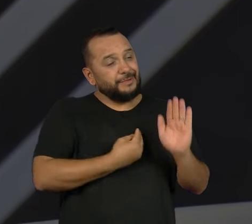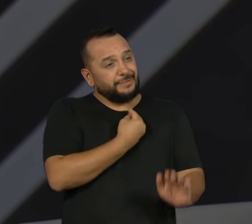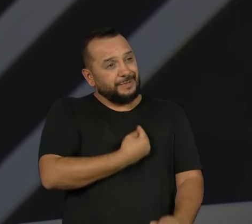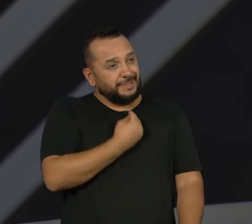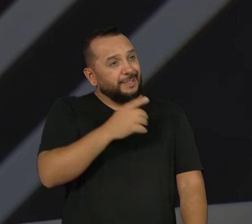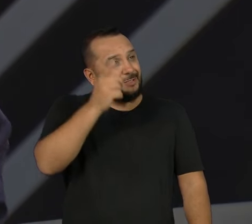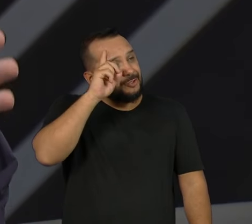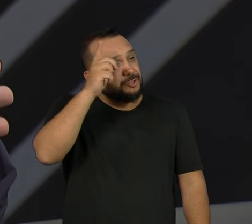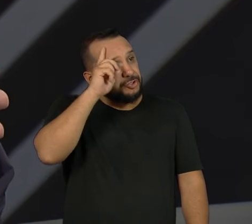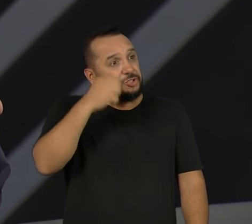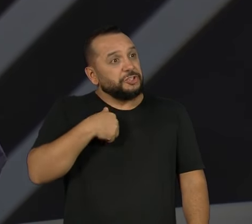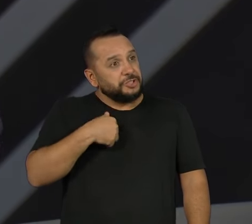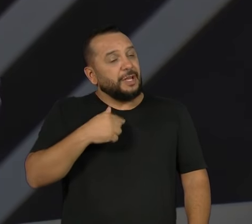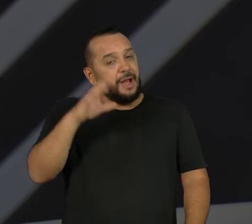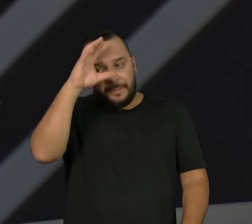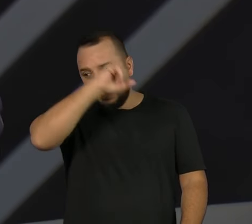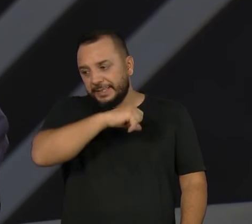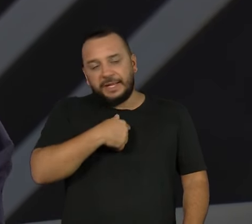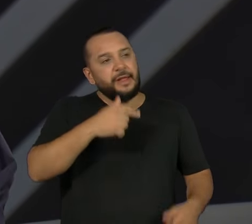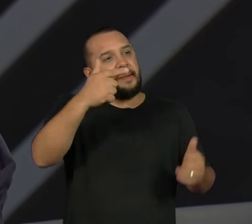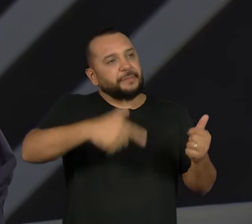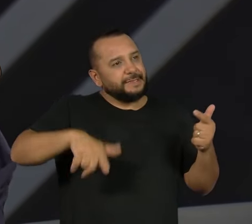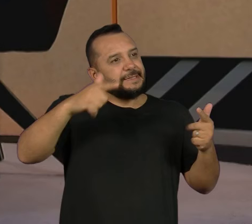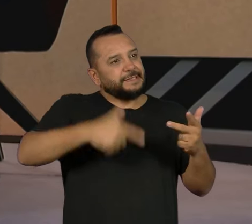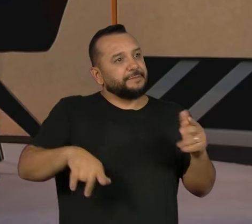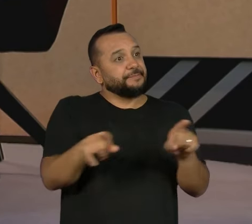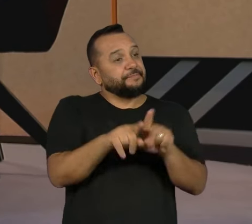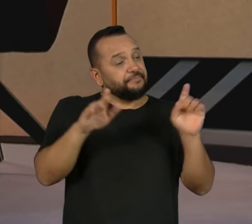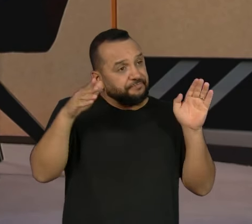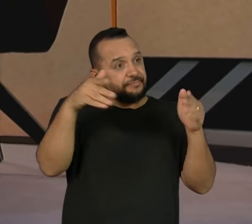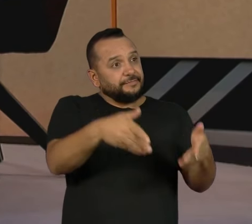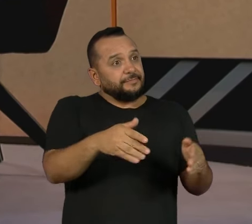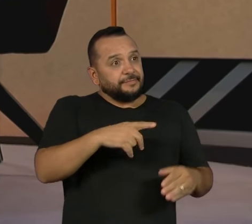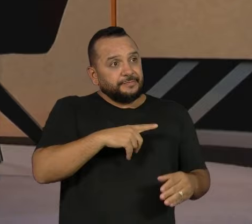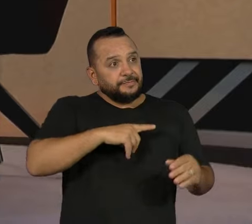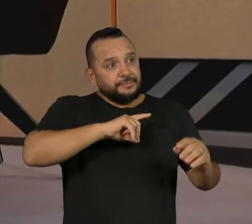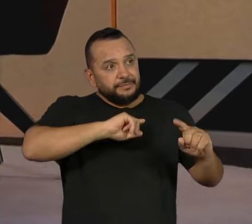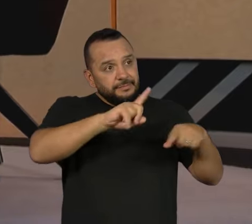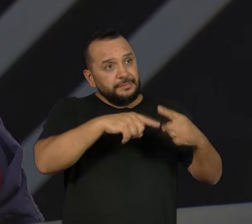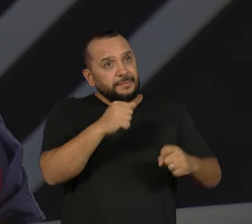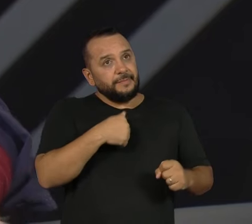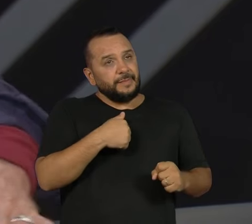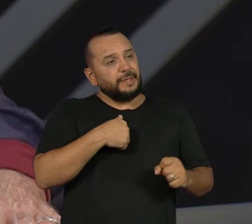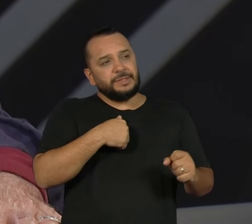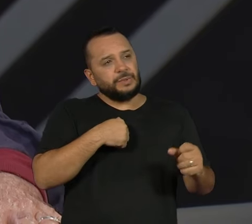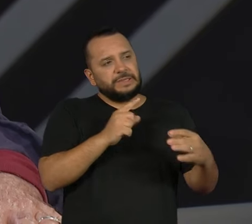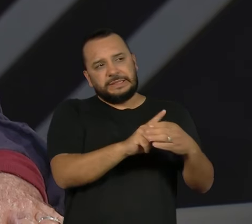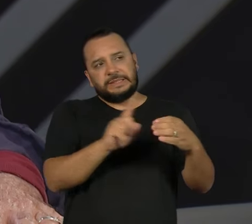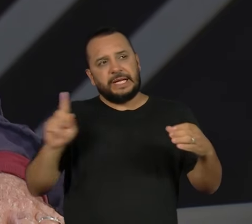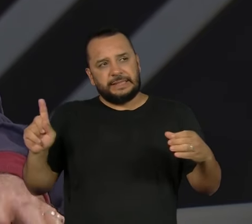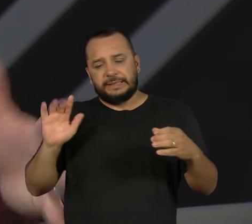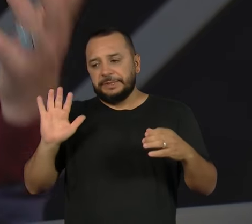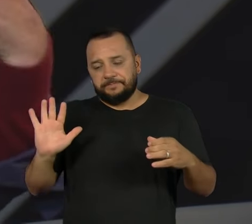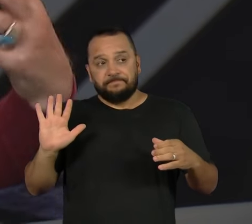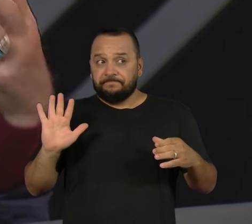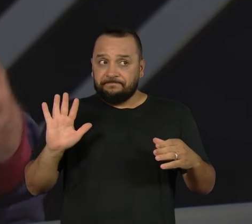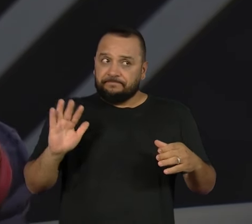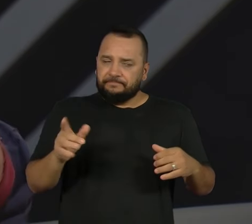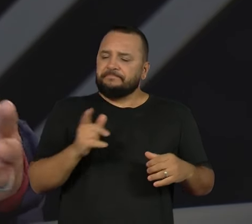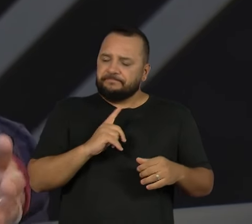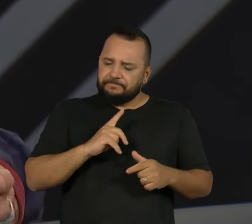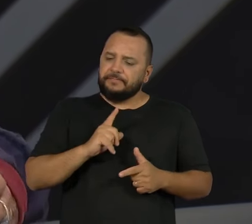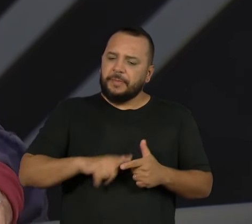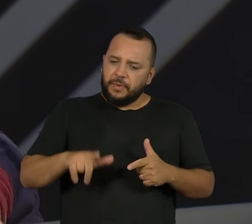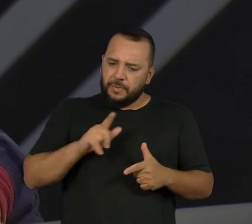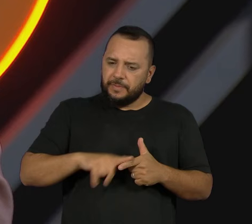cotidiana de repetição, de concentração. Mas depois eu saí desse veio. Houve também problemas que